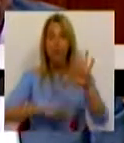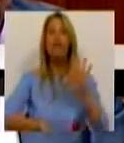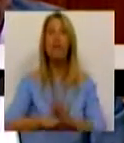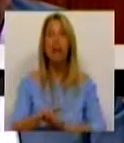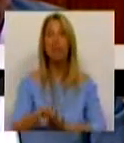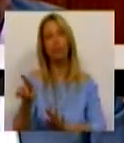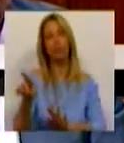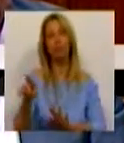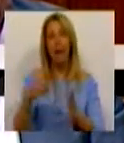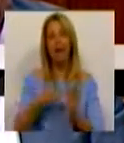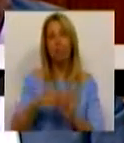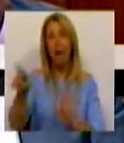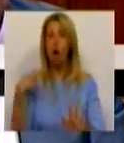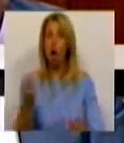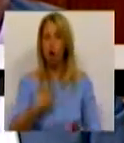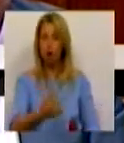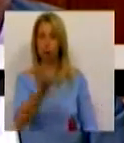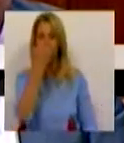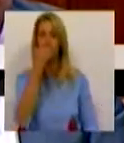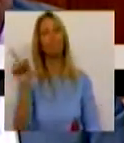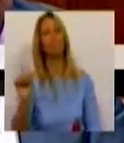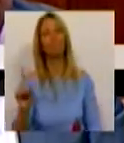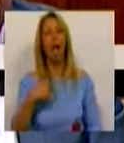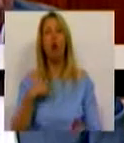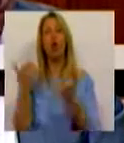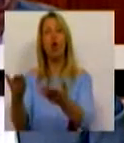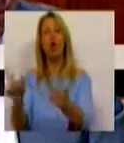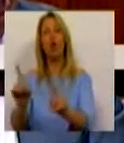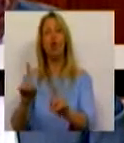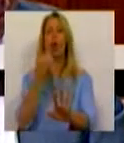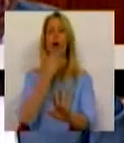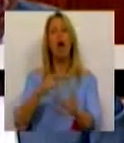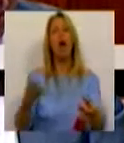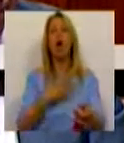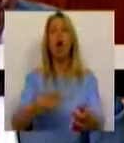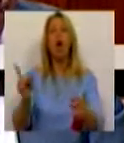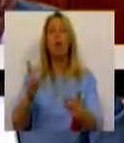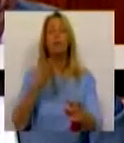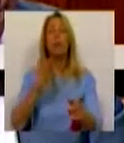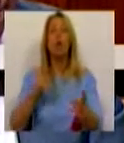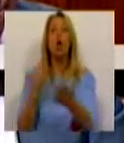aquilo que estamos a fazer e de termos que consolidar para que seja uma garantia definitiva